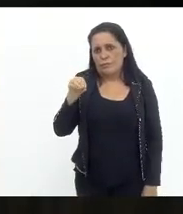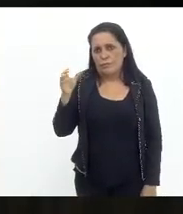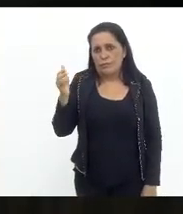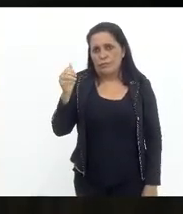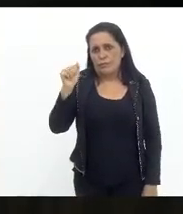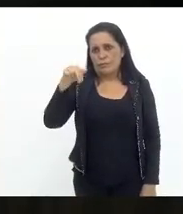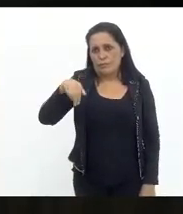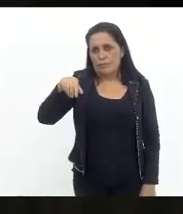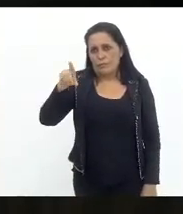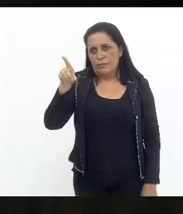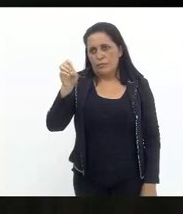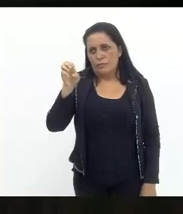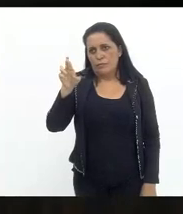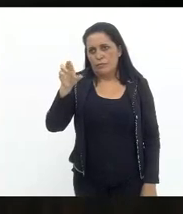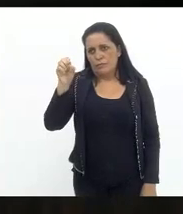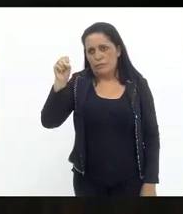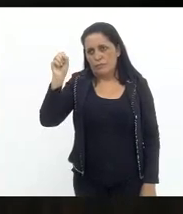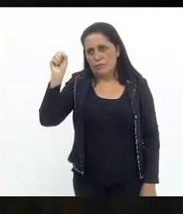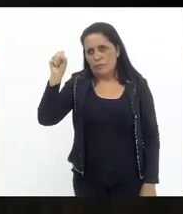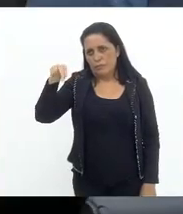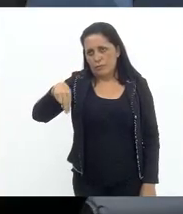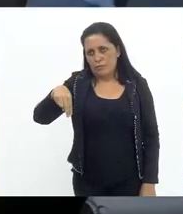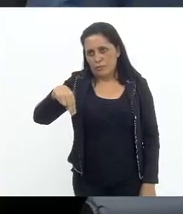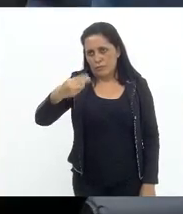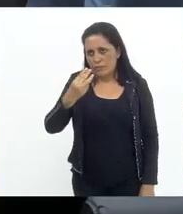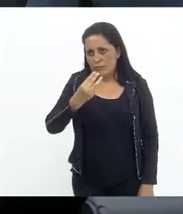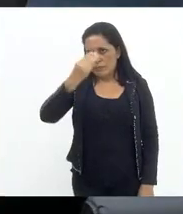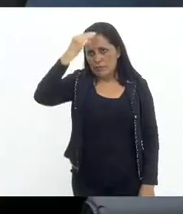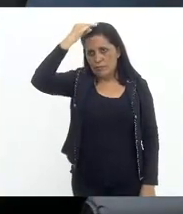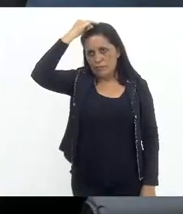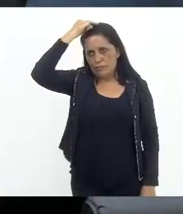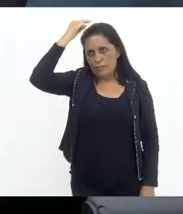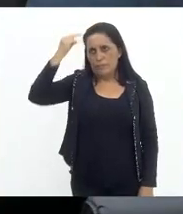Anderson Alexandre. Deputado Márcio Pacheco.